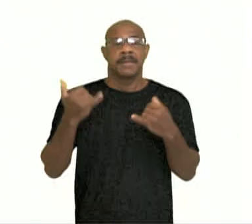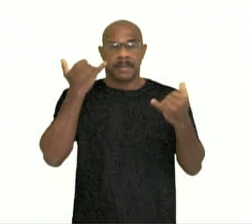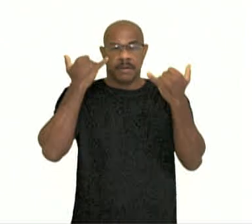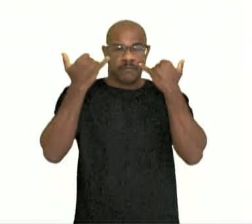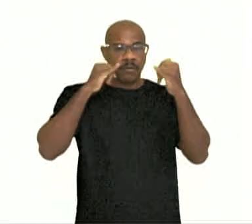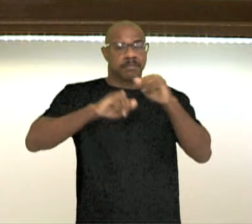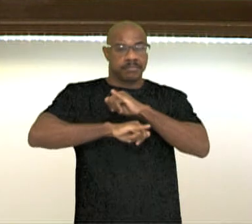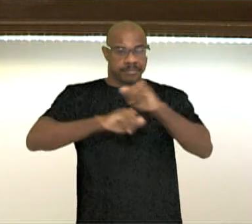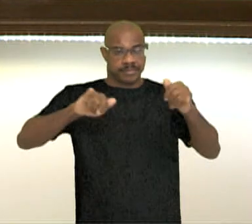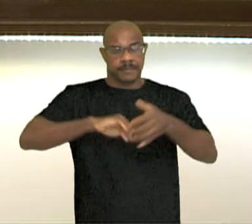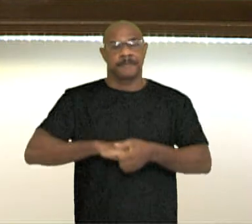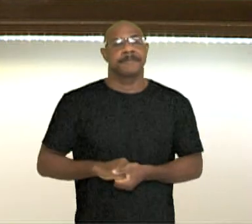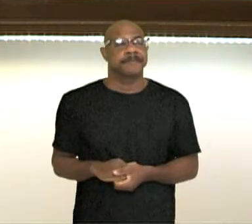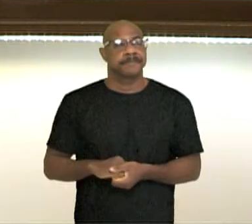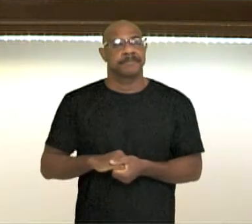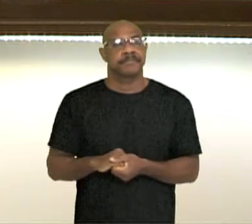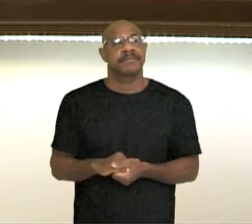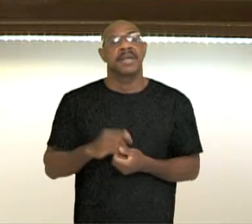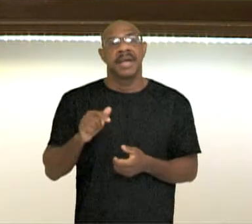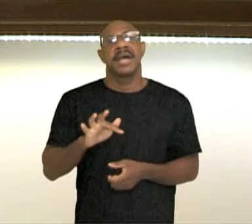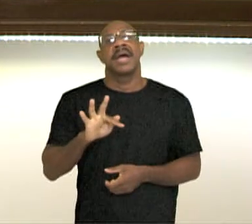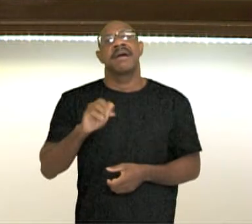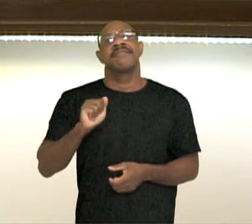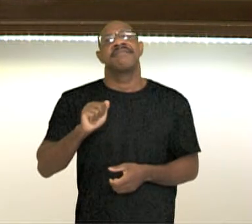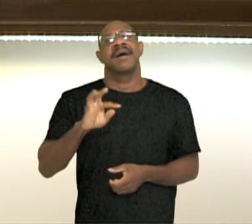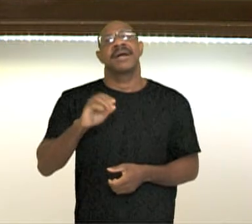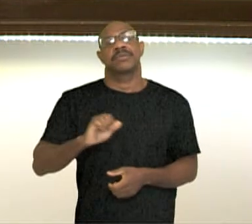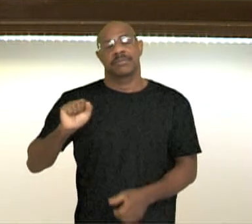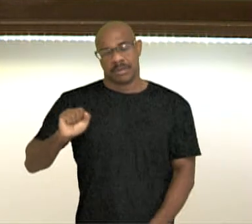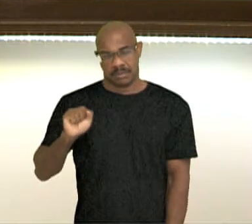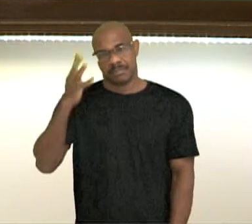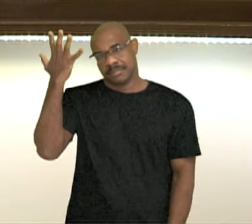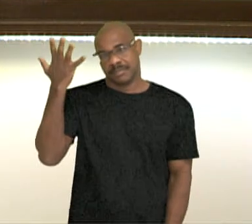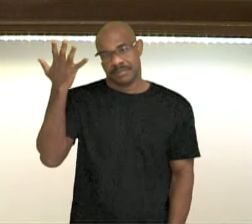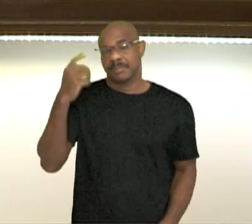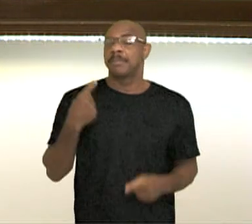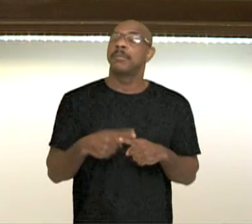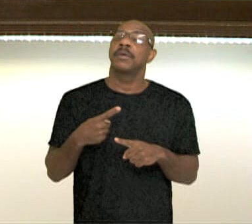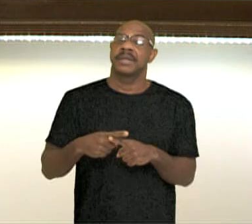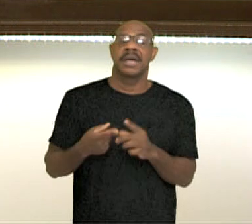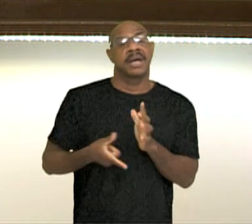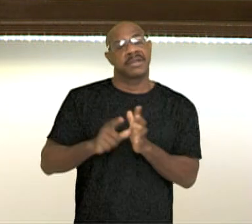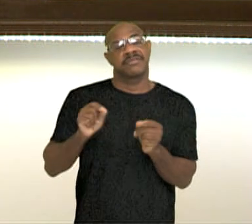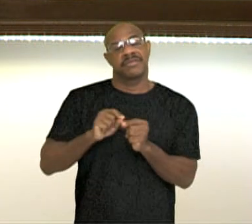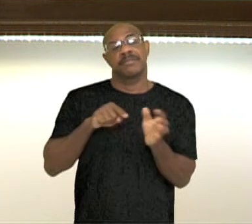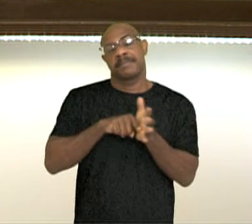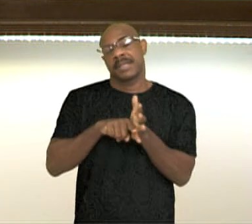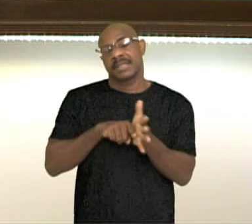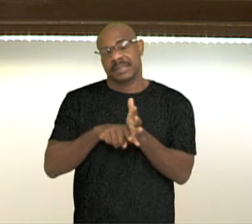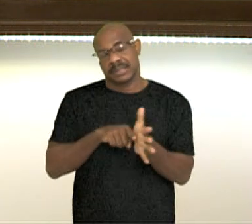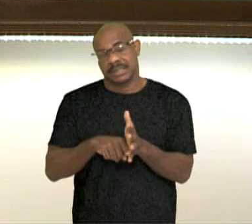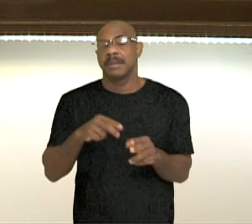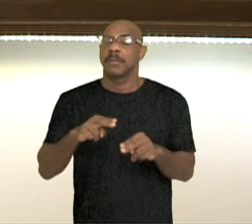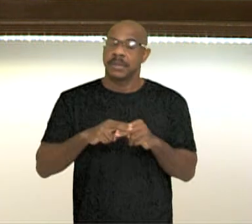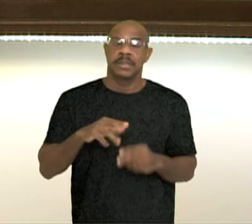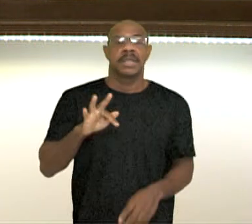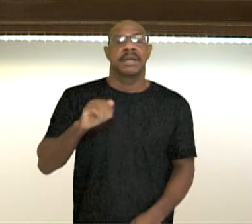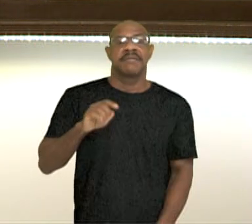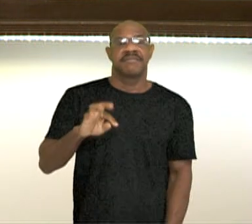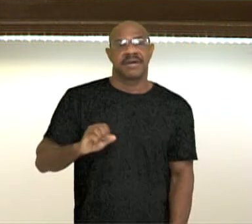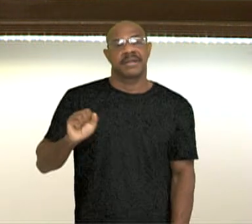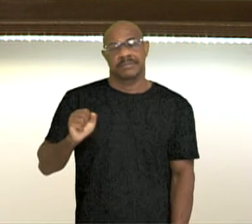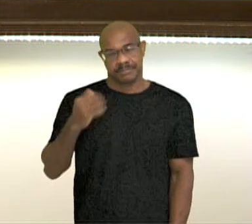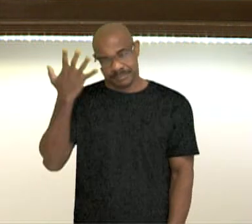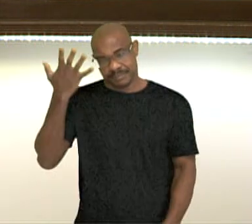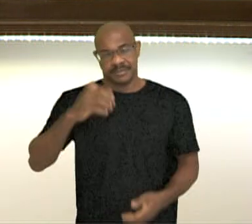informados. Então, aqui é um fato porque foi feita uma pesquisa, por isso é fato. Então, no primeiro